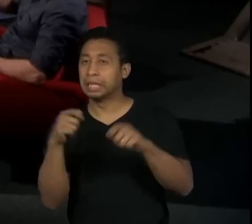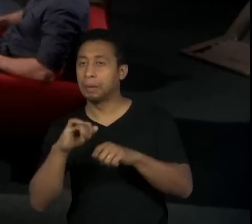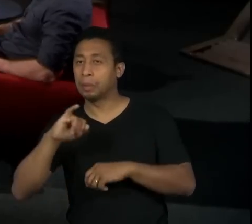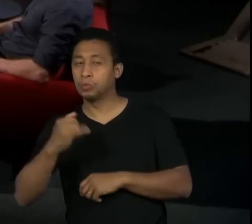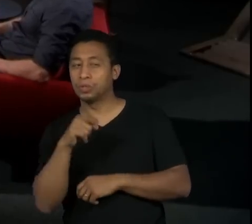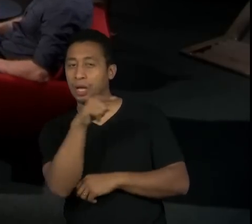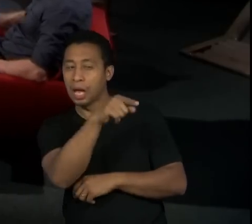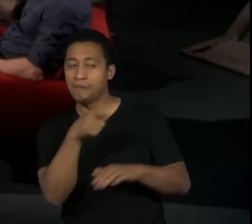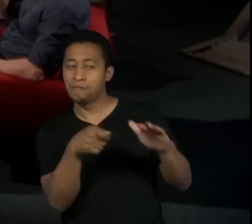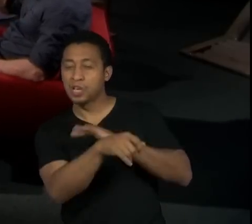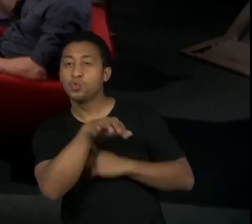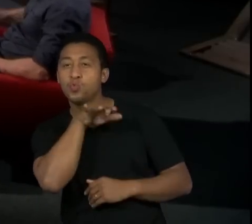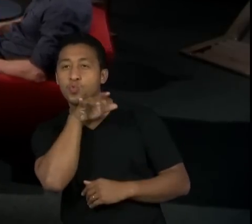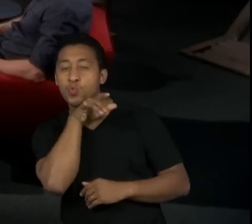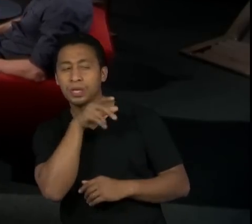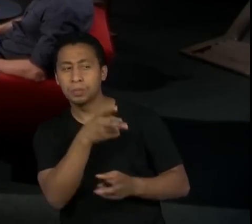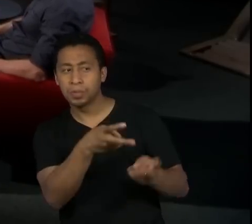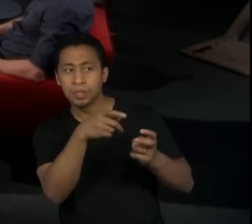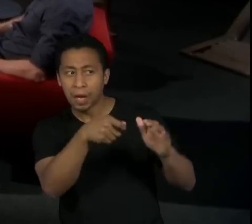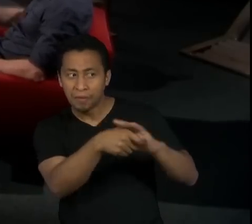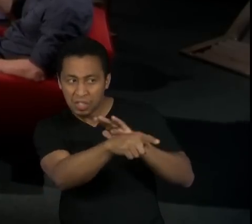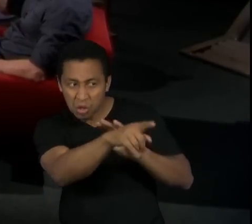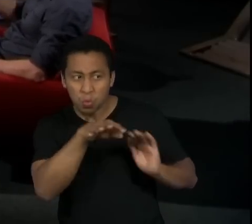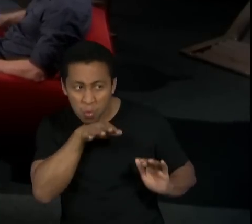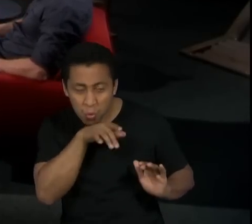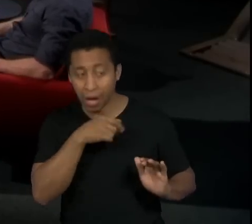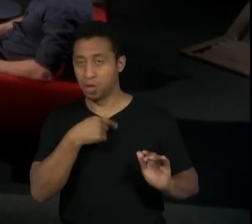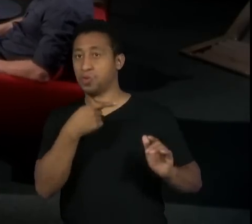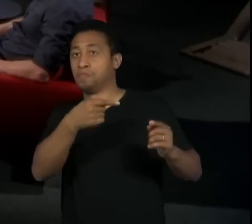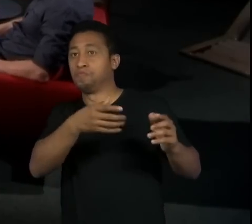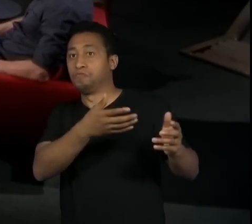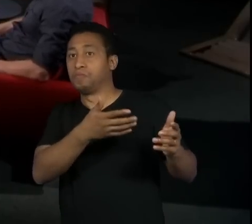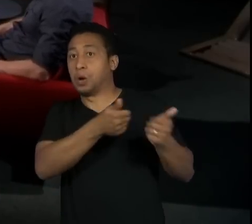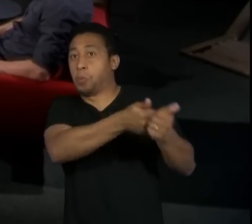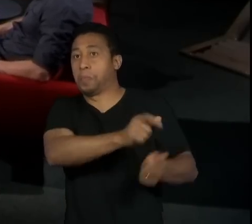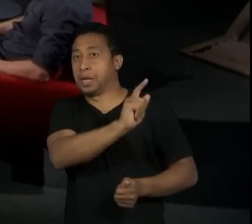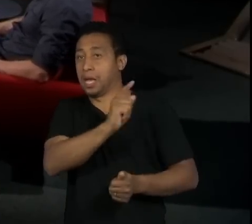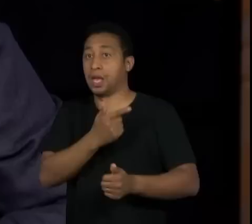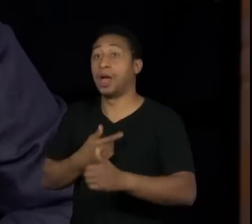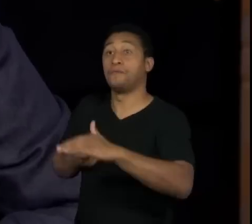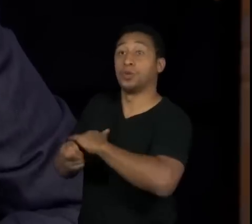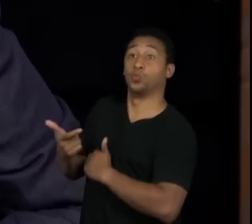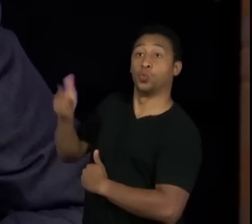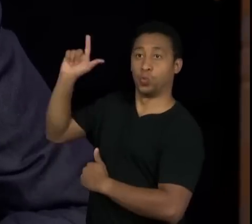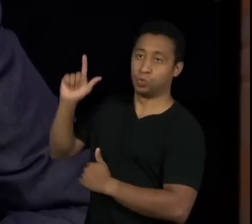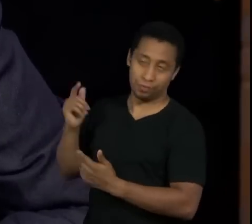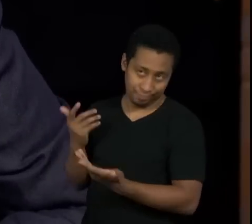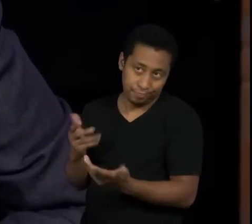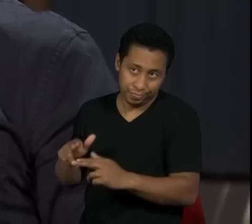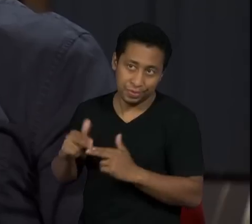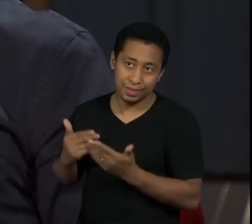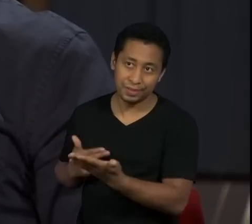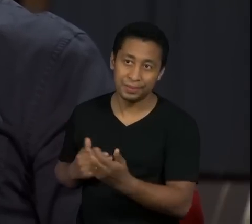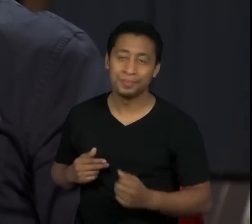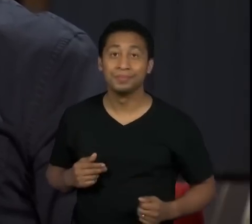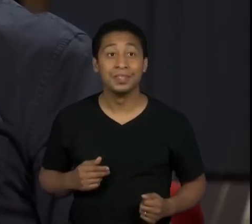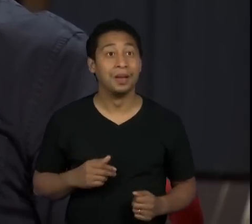uma grande qualidade. Era um excelente vendedor. Era um excelente contador de história. Isso, ele é parecido com você, então.